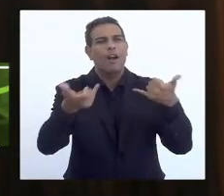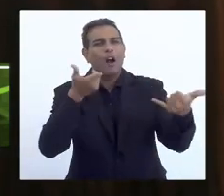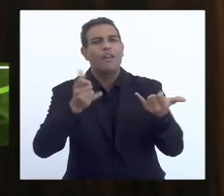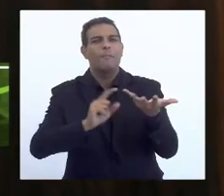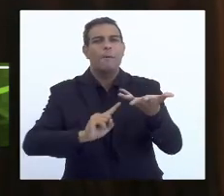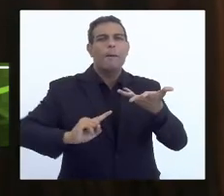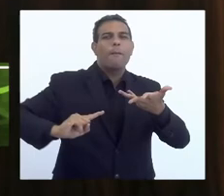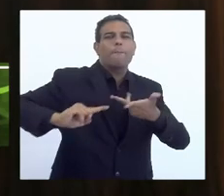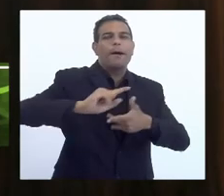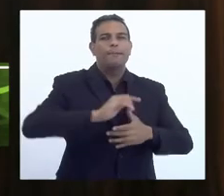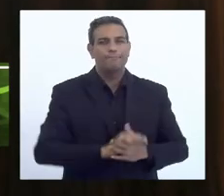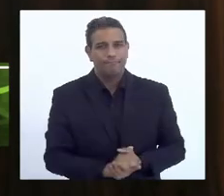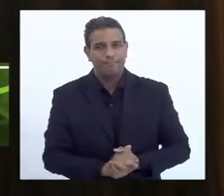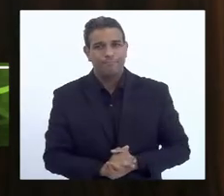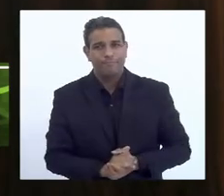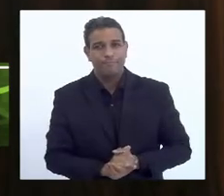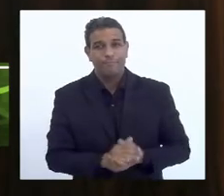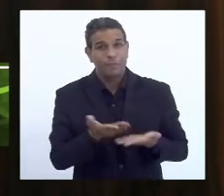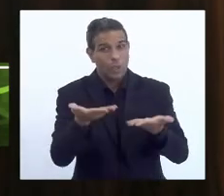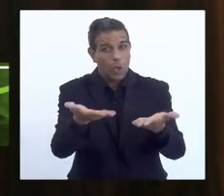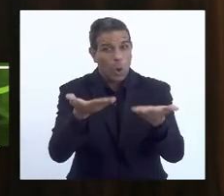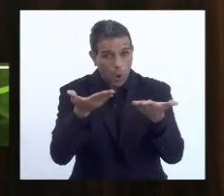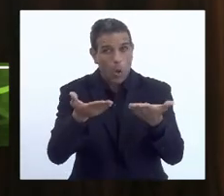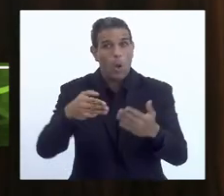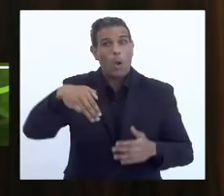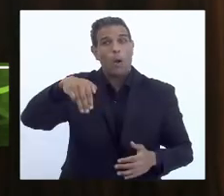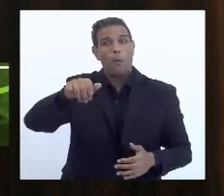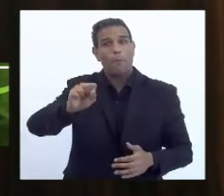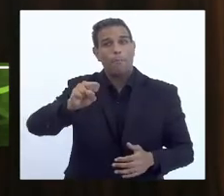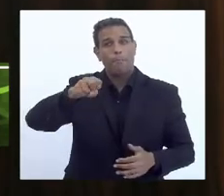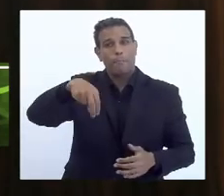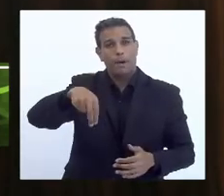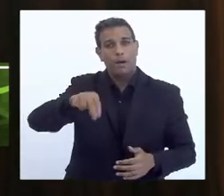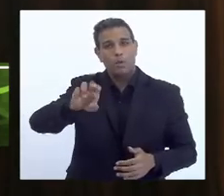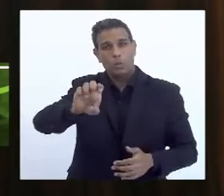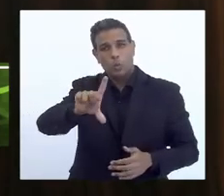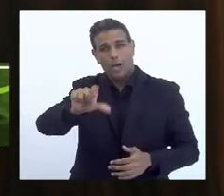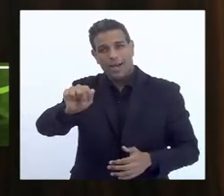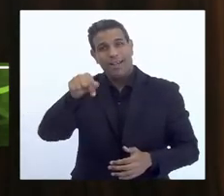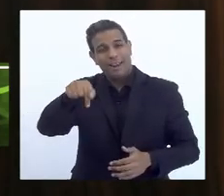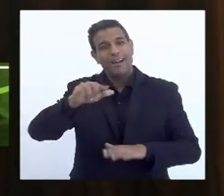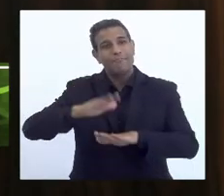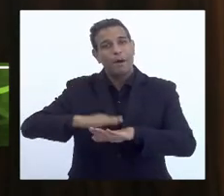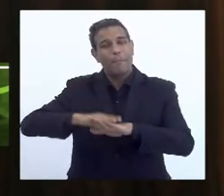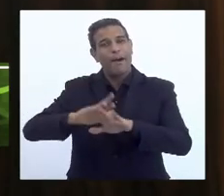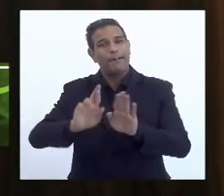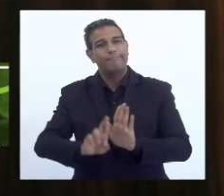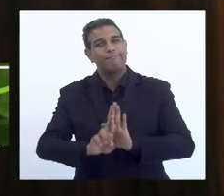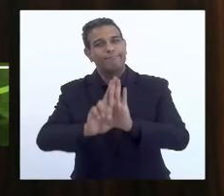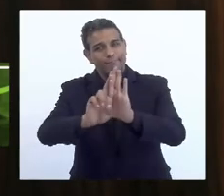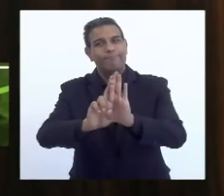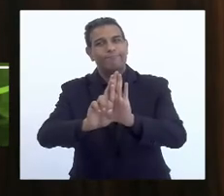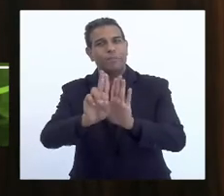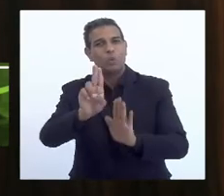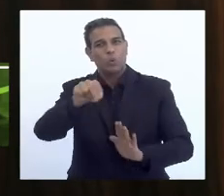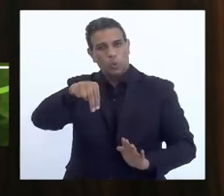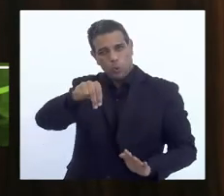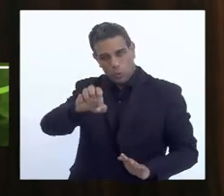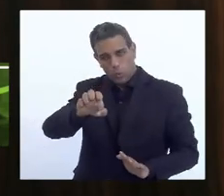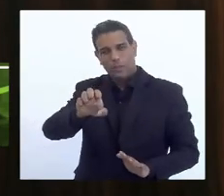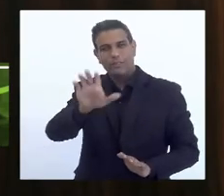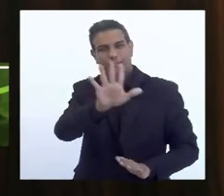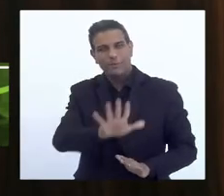produção. Então, passar a palavra para Manuela Mirella, representando a nossa querida União Nacional